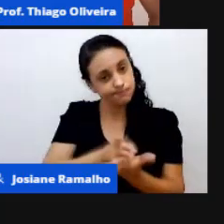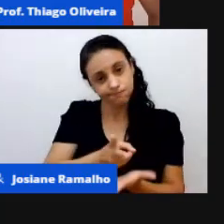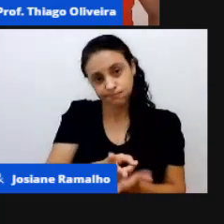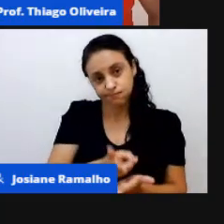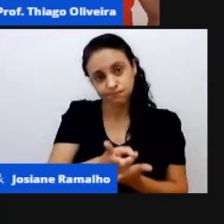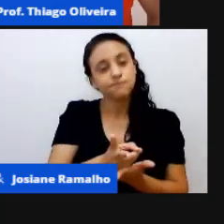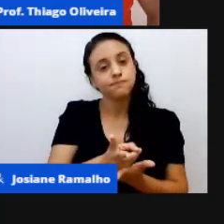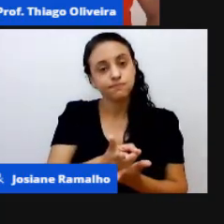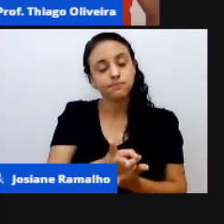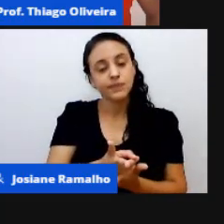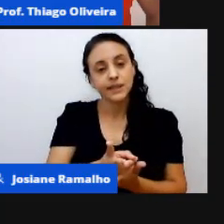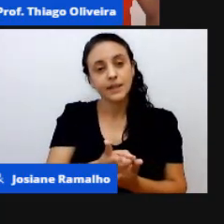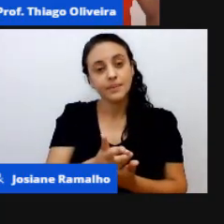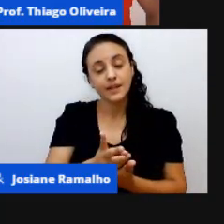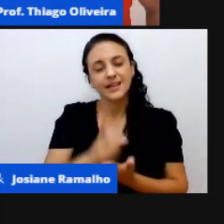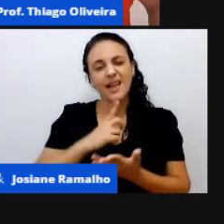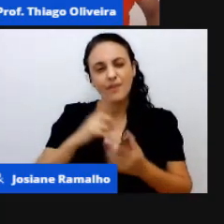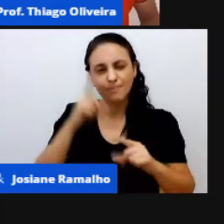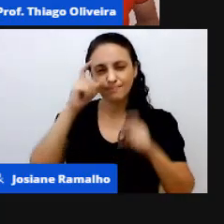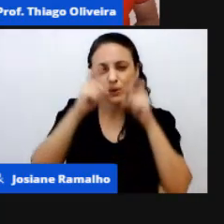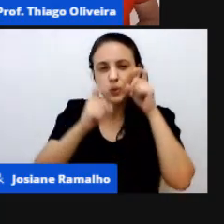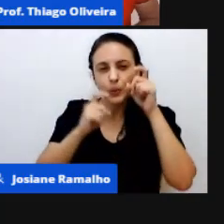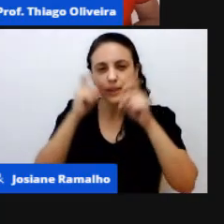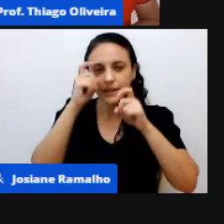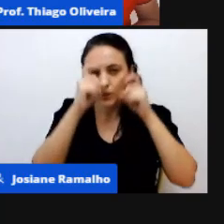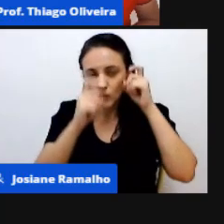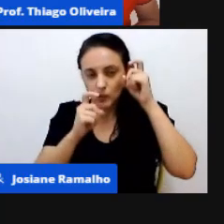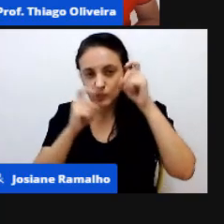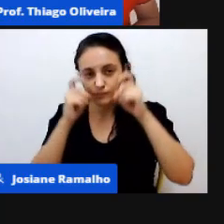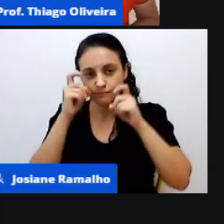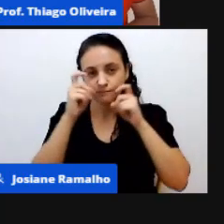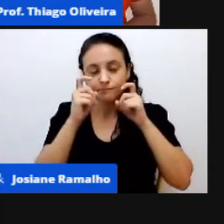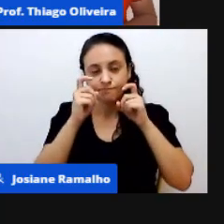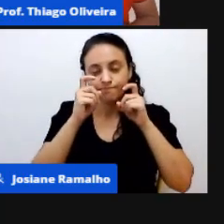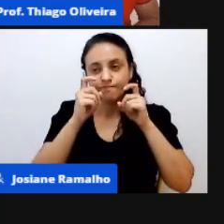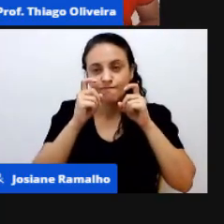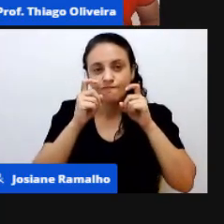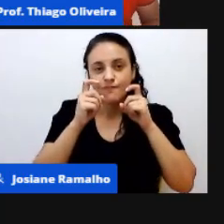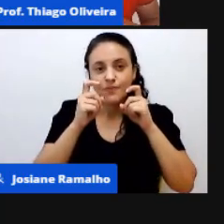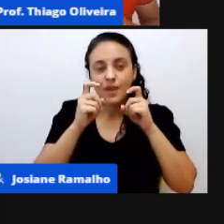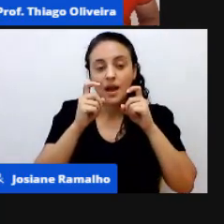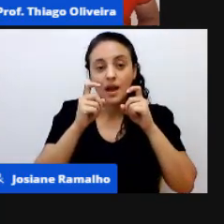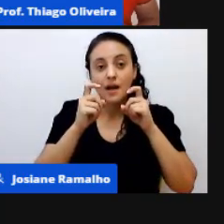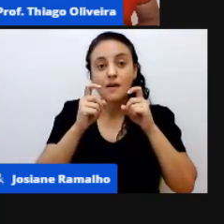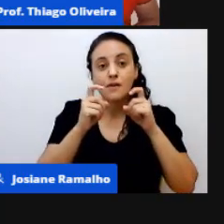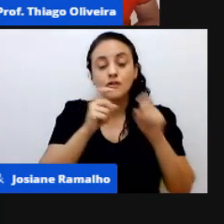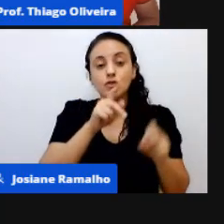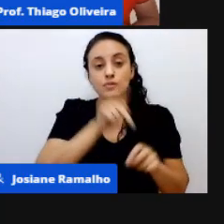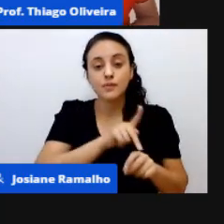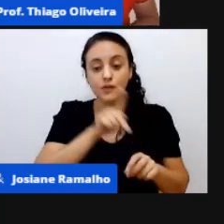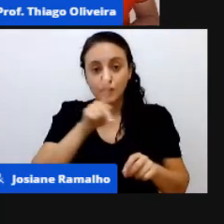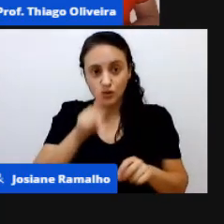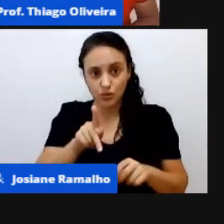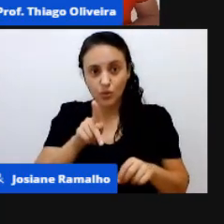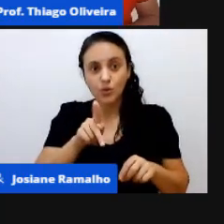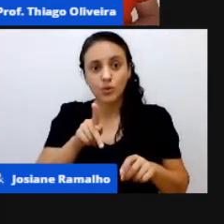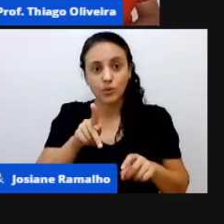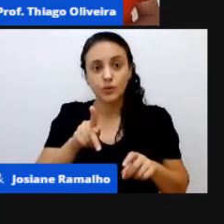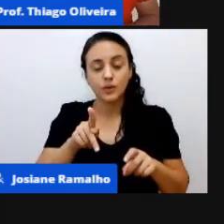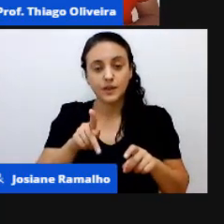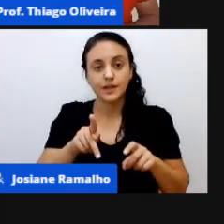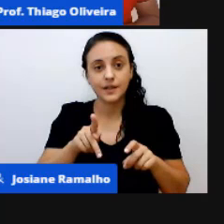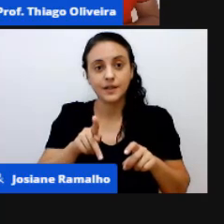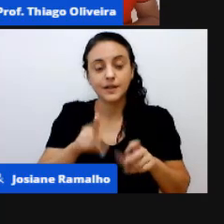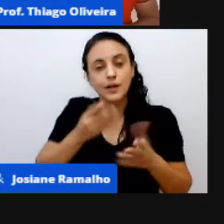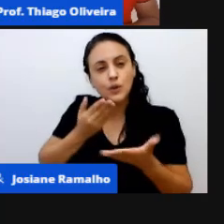um tempo e um espaço para que a gente, professores, pudéssemos estar se atualizando, estar estudando